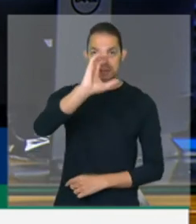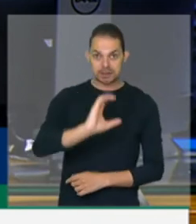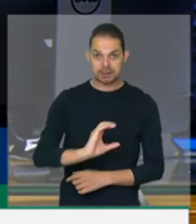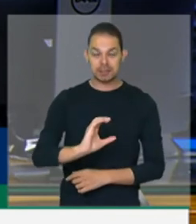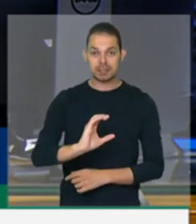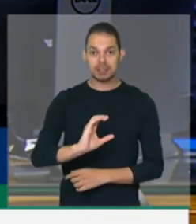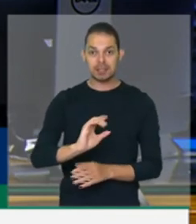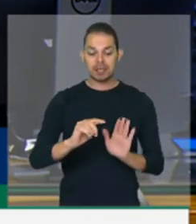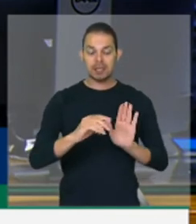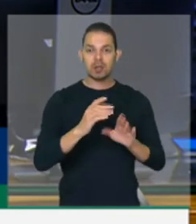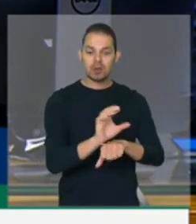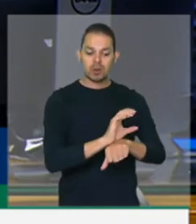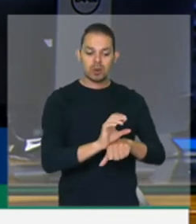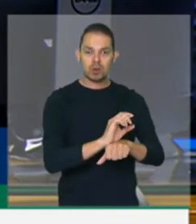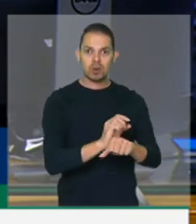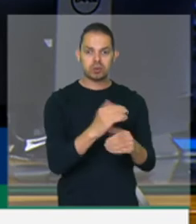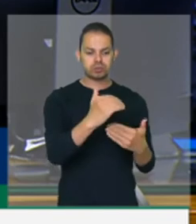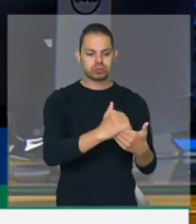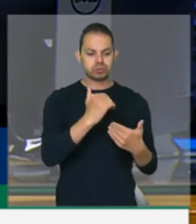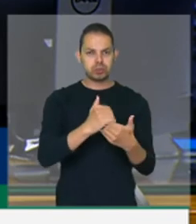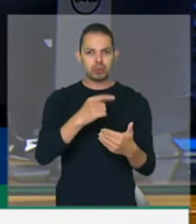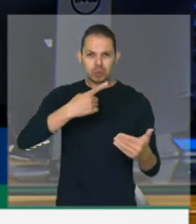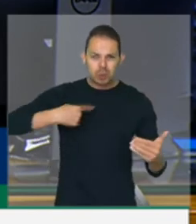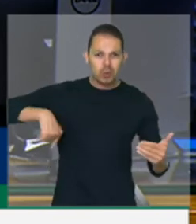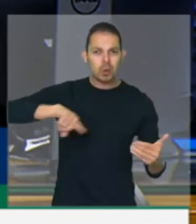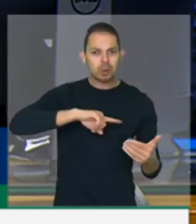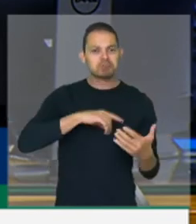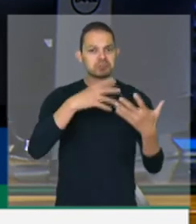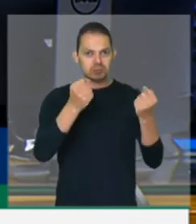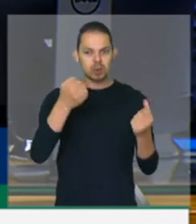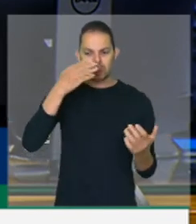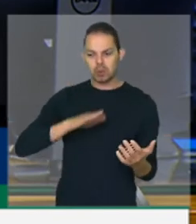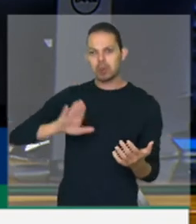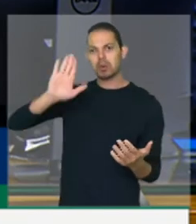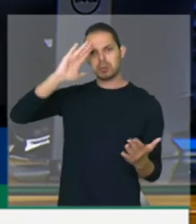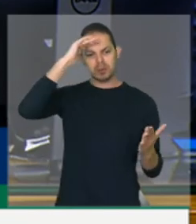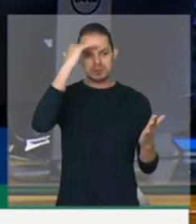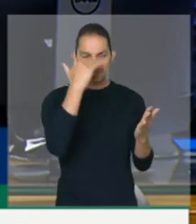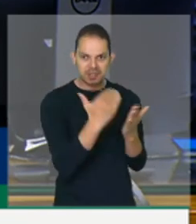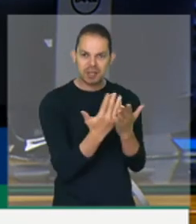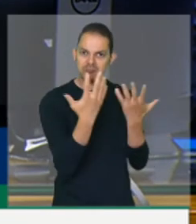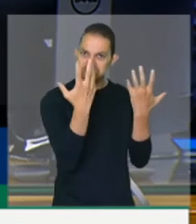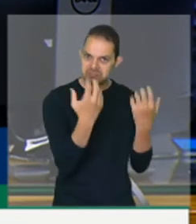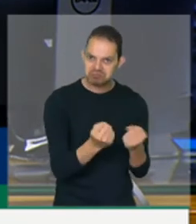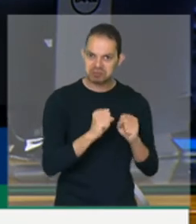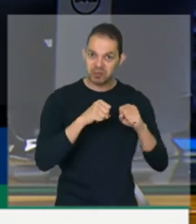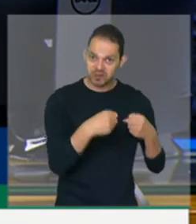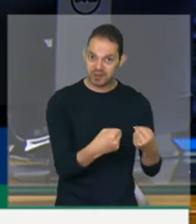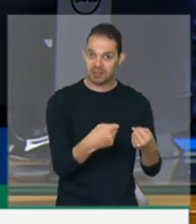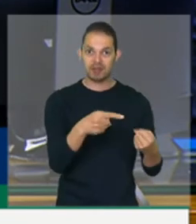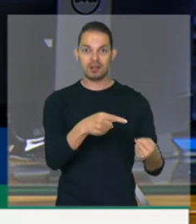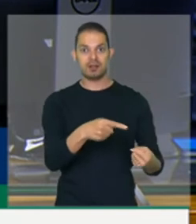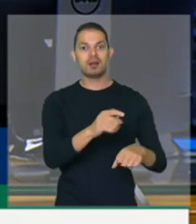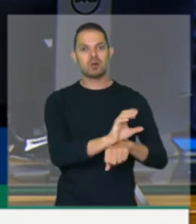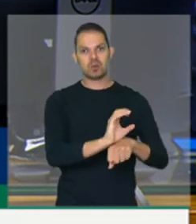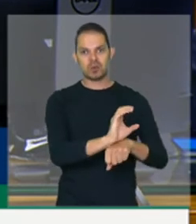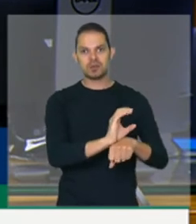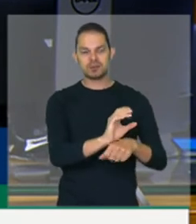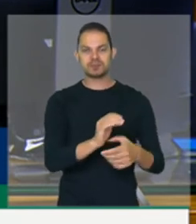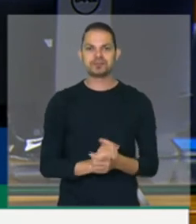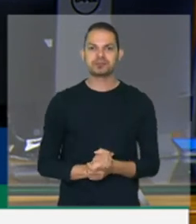o guia que todos aqui assumimos o juramento de respeitar, honrar e defender.